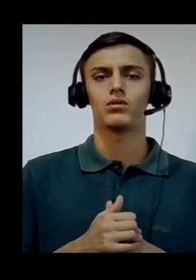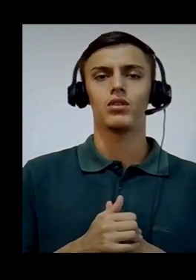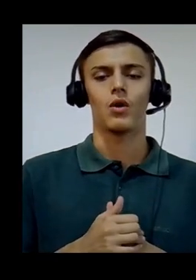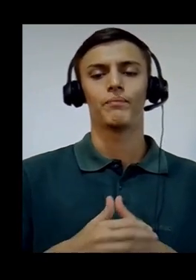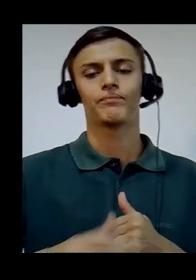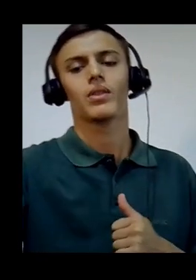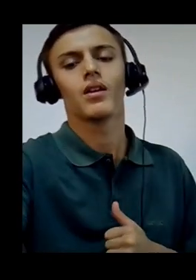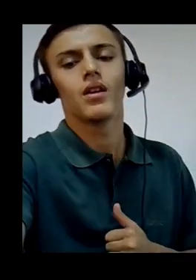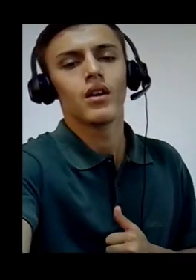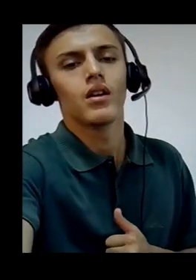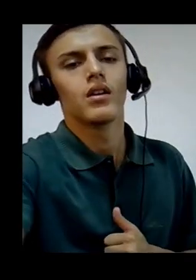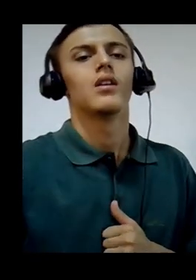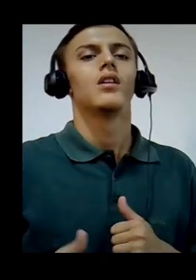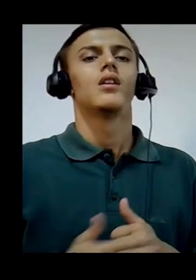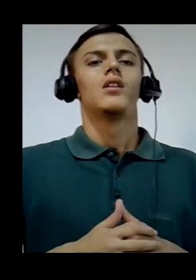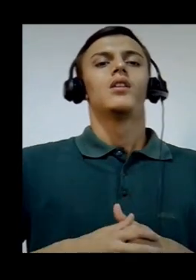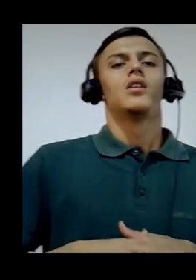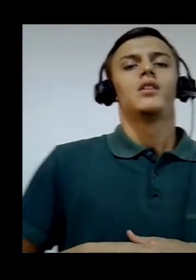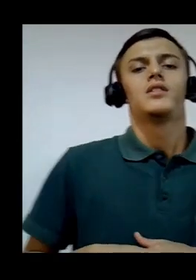fazer o isolamento do local.